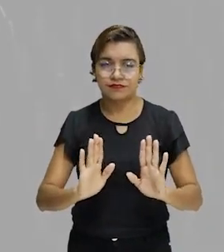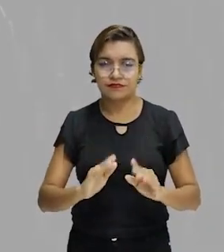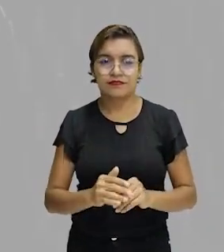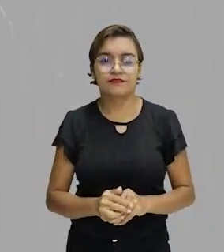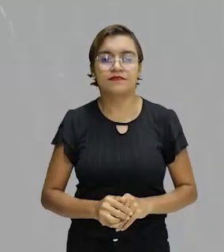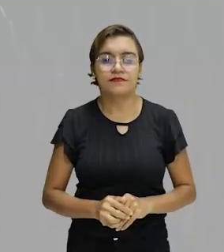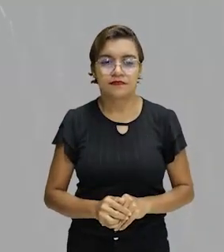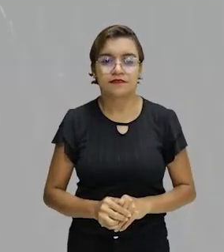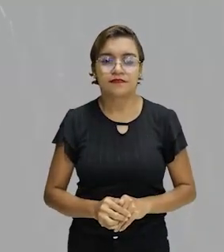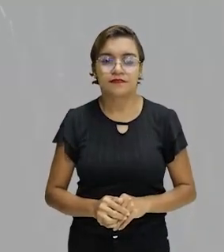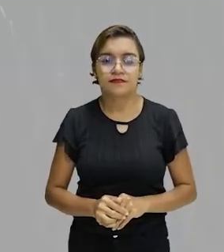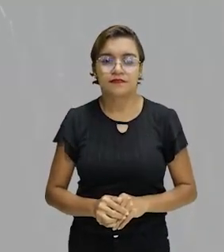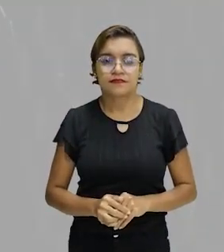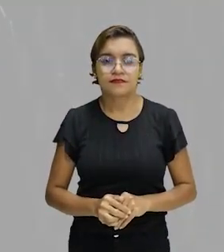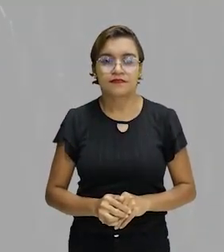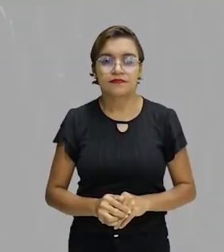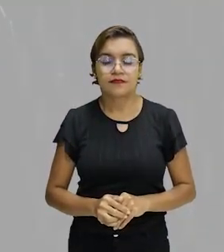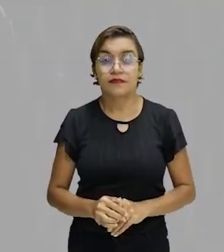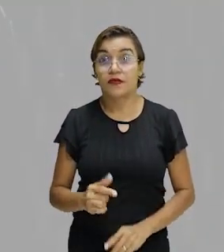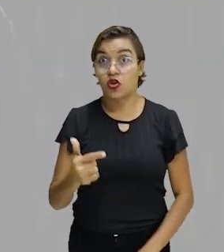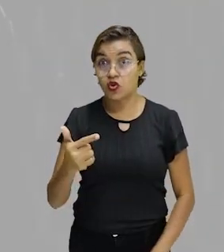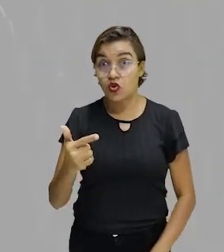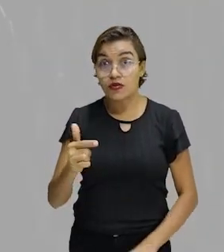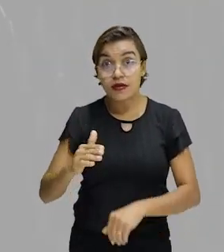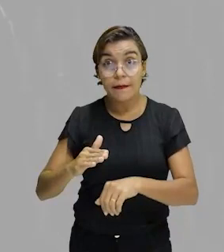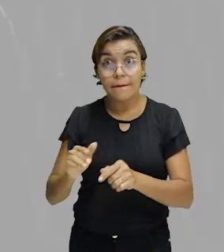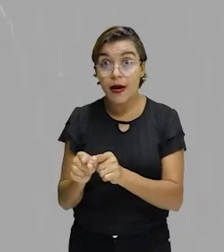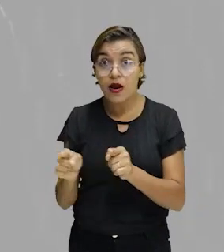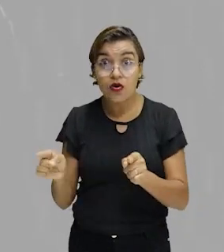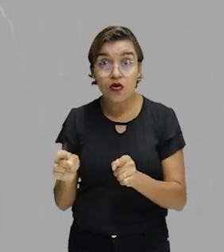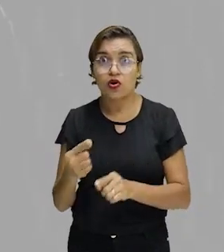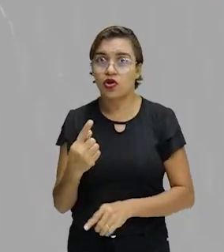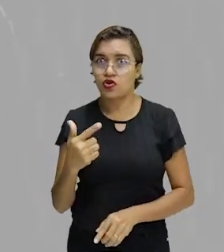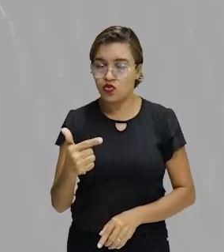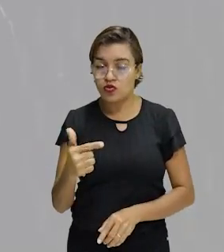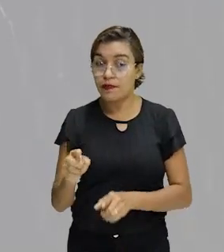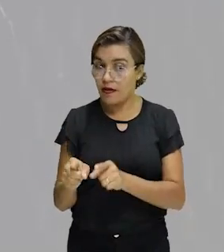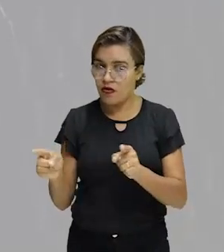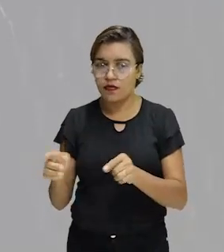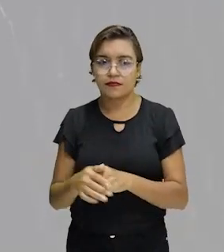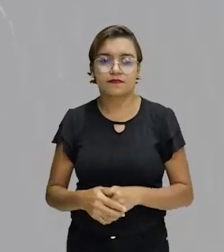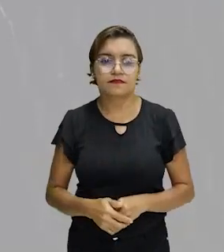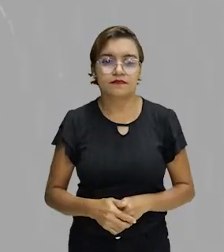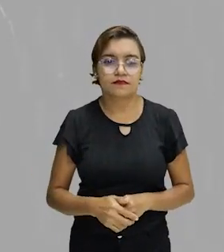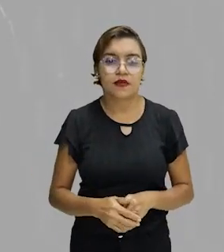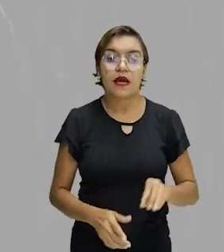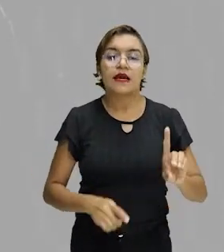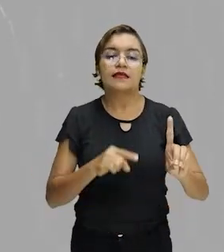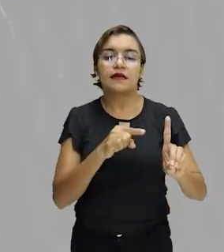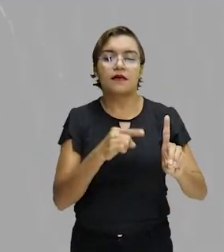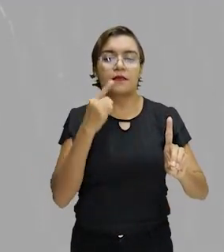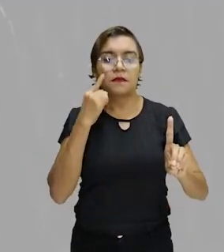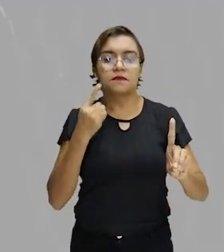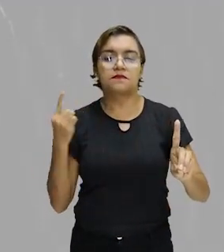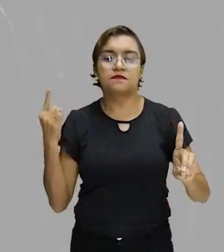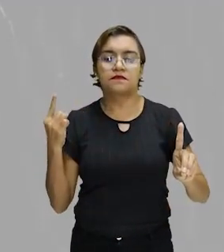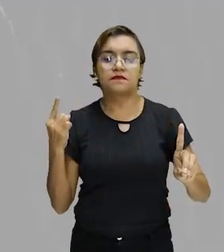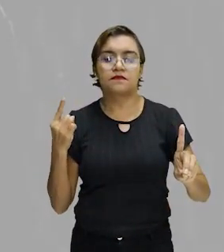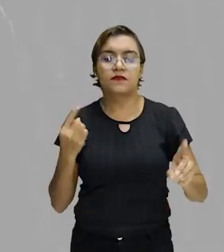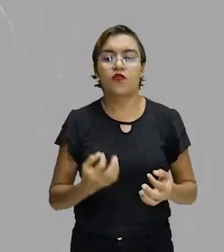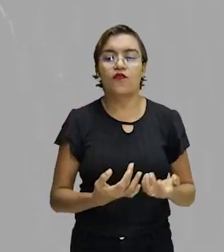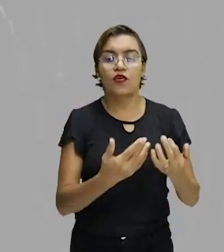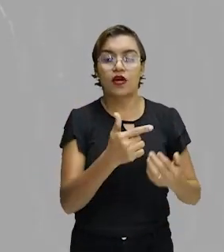maior na fogueira tipo 2. Letra D. Maior na fogueira 2. Legal. Pois a lenha